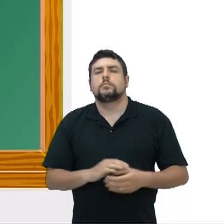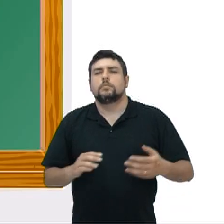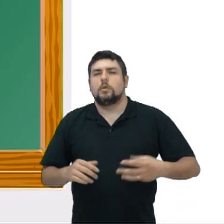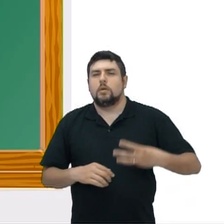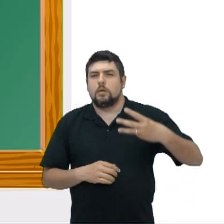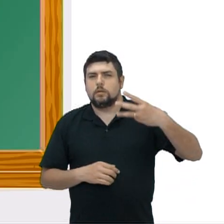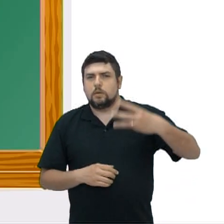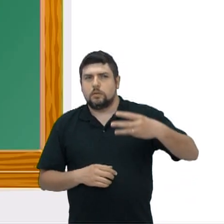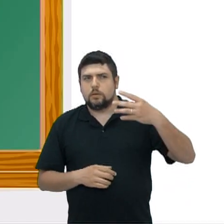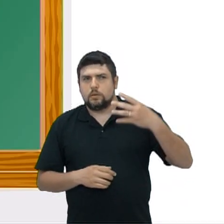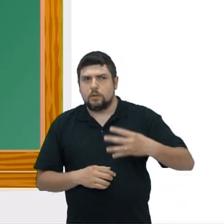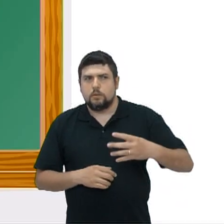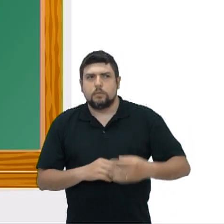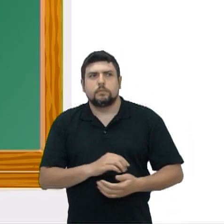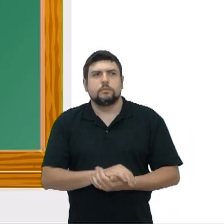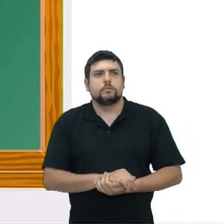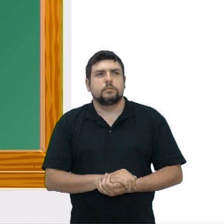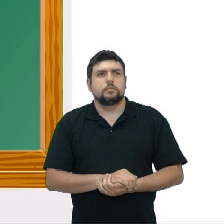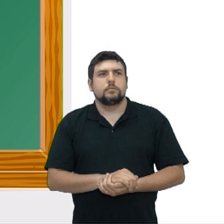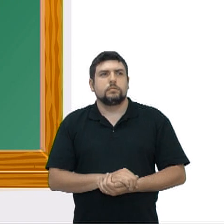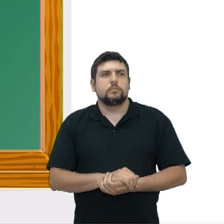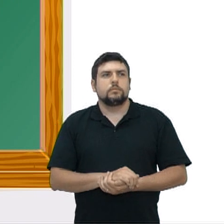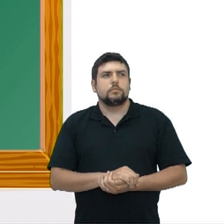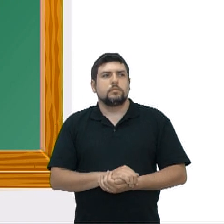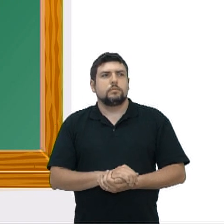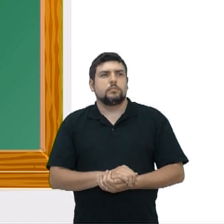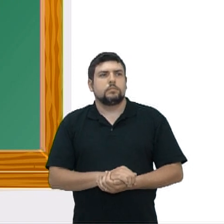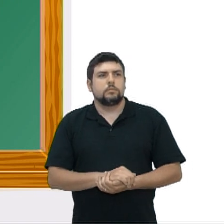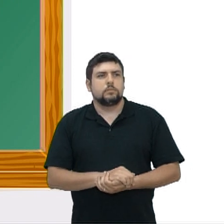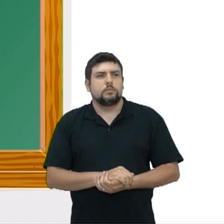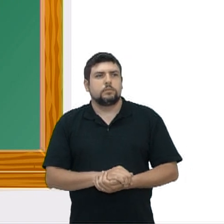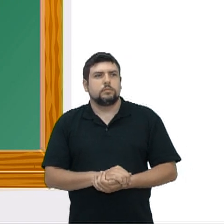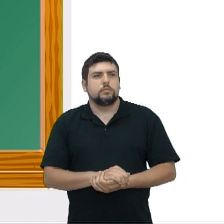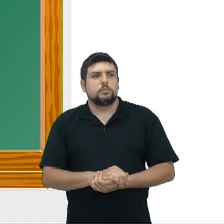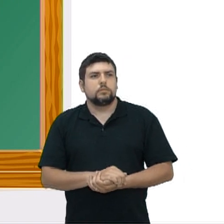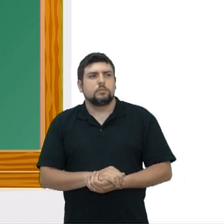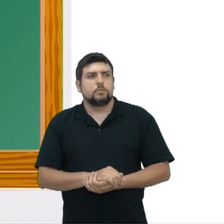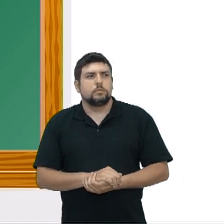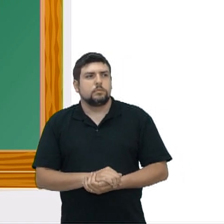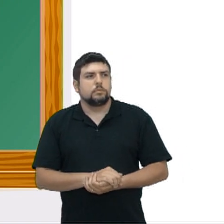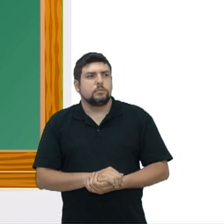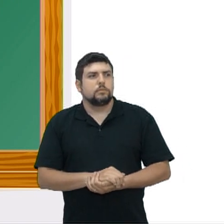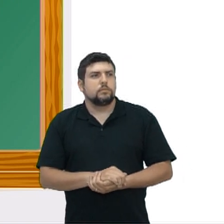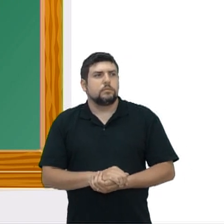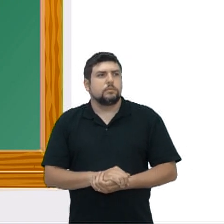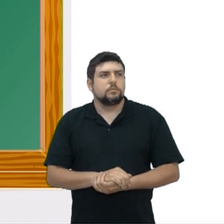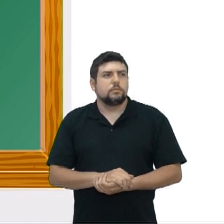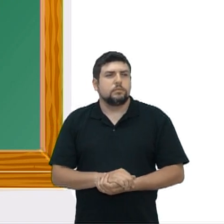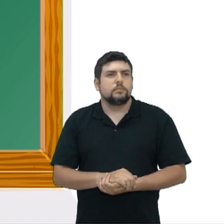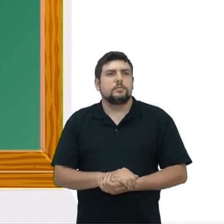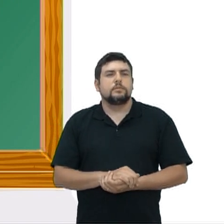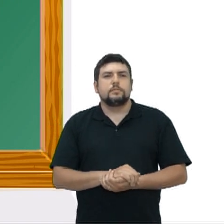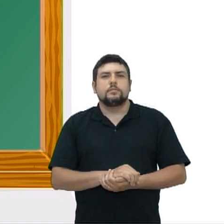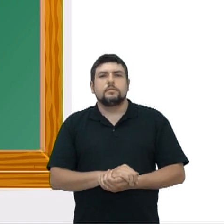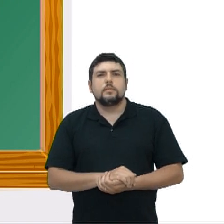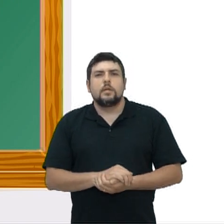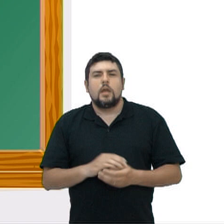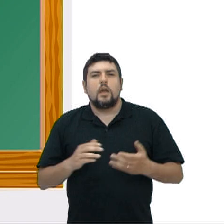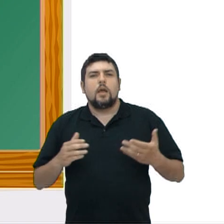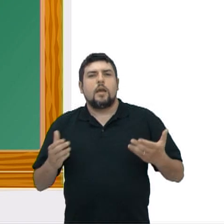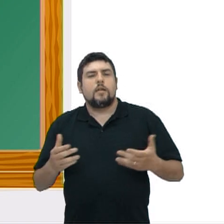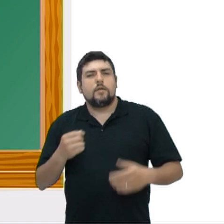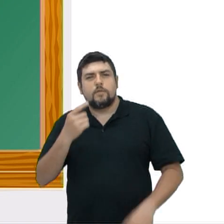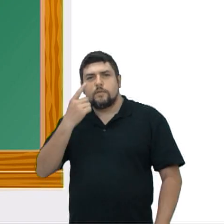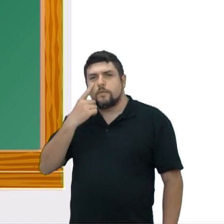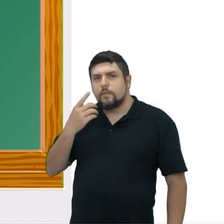para os aluninhos não verem eu aqui apagando o quadro. Tchuc, tchuc, tchuc, tchuc, tchuc. Isso. Volta para mim que eles vão